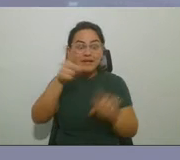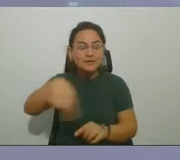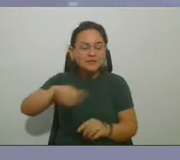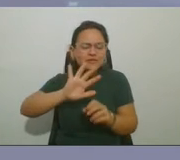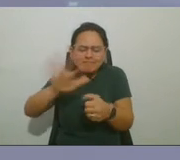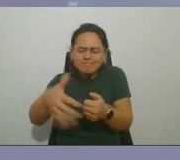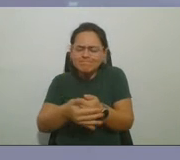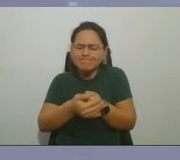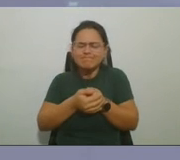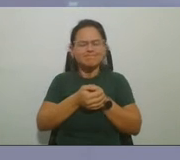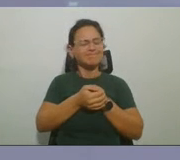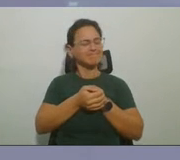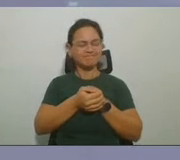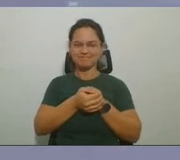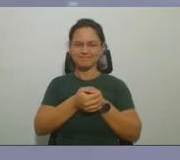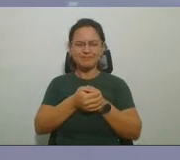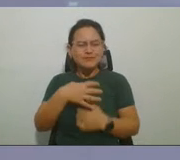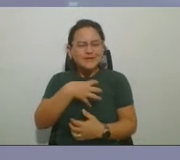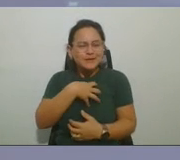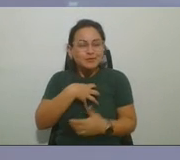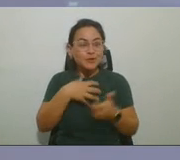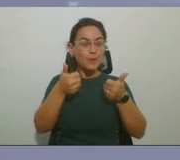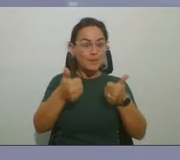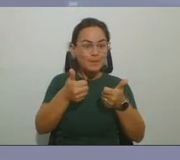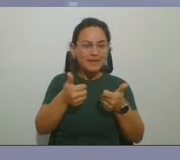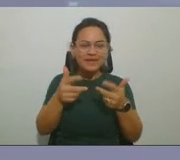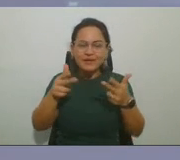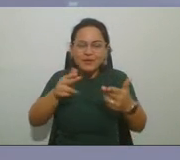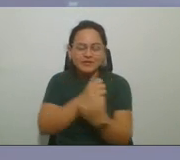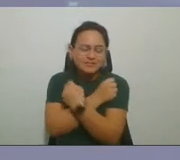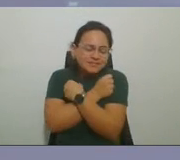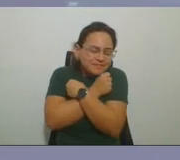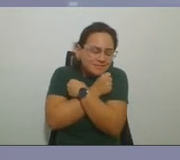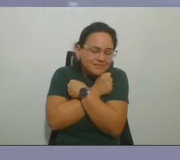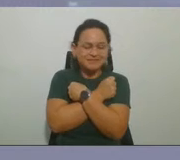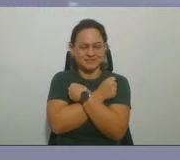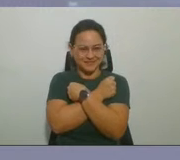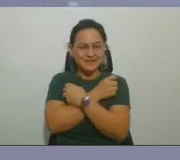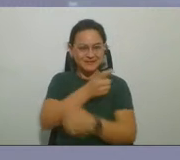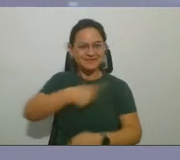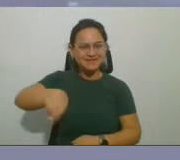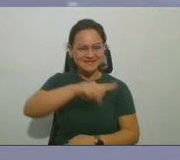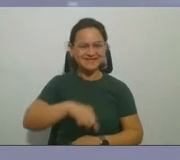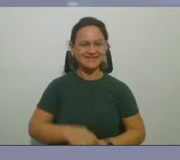acolhidos, acolhidas e abraçados e abraçadas por nós.